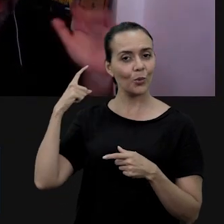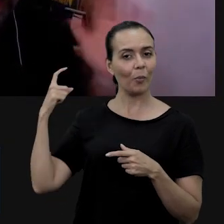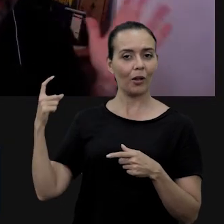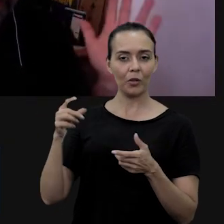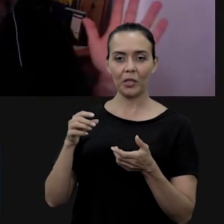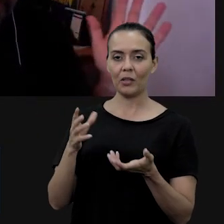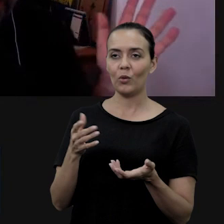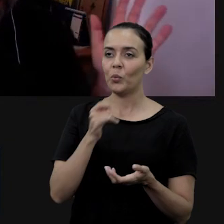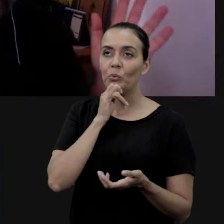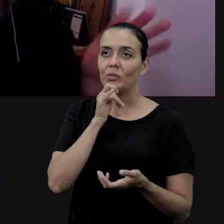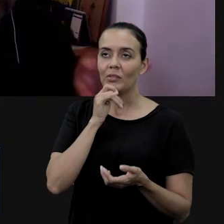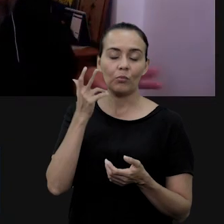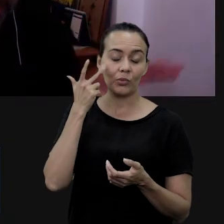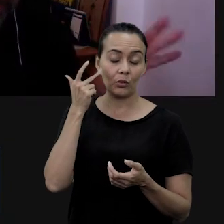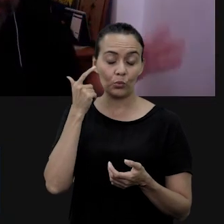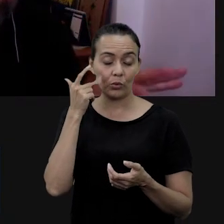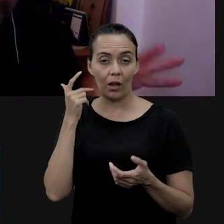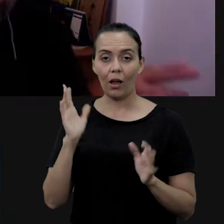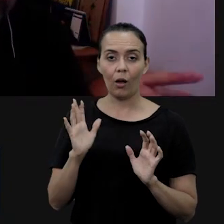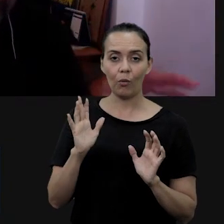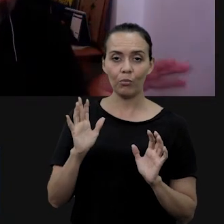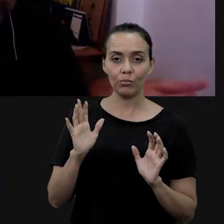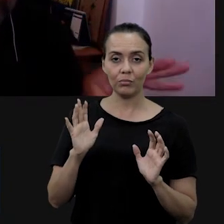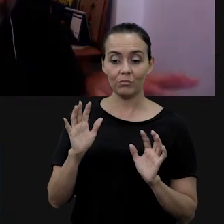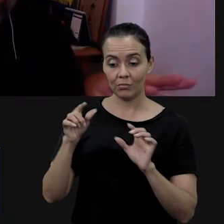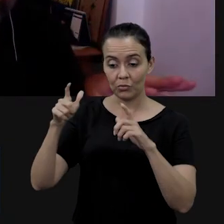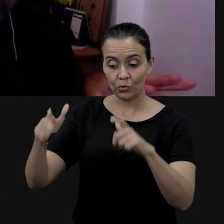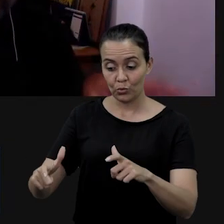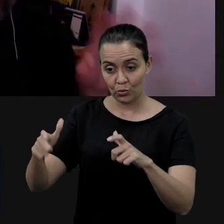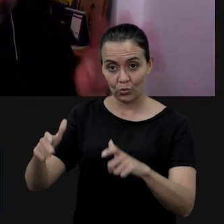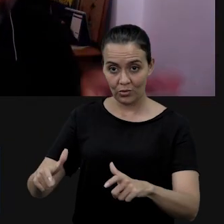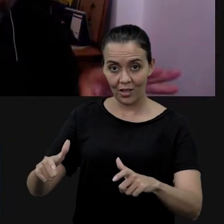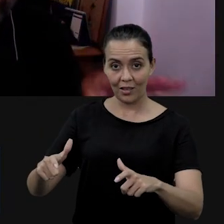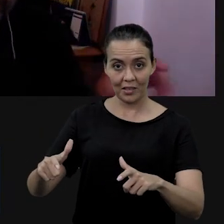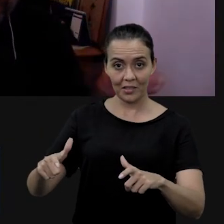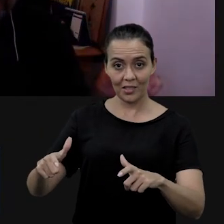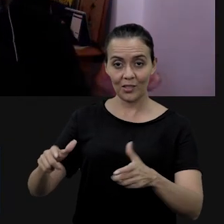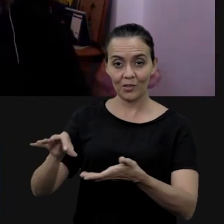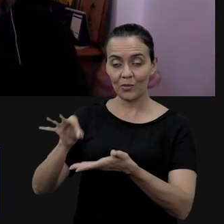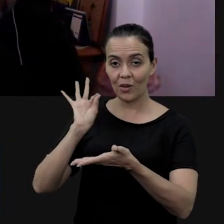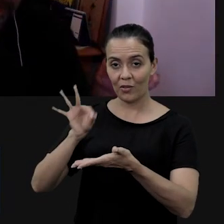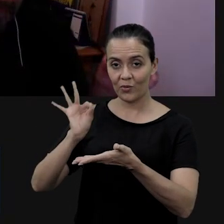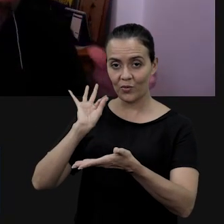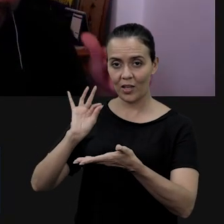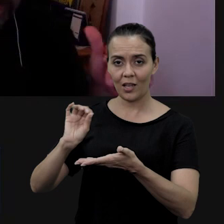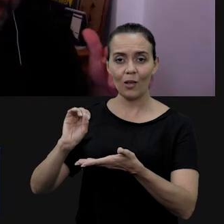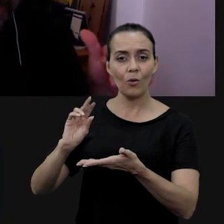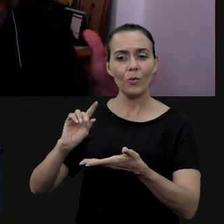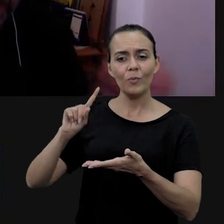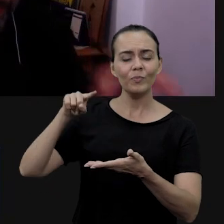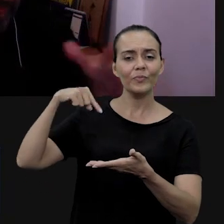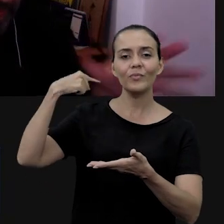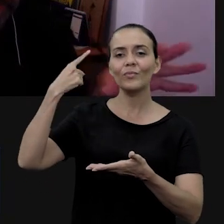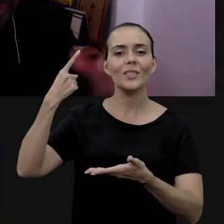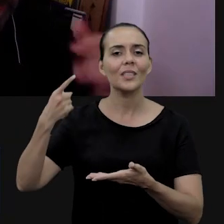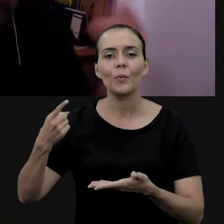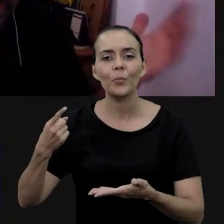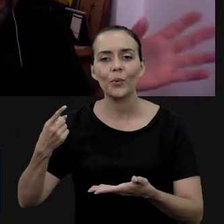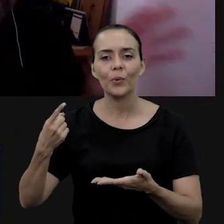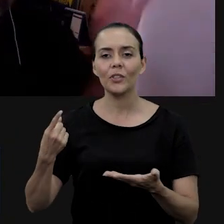que seja lá o que for, seja o natural que foi captado ali naquela locação, naquele momento, ou depois, na pós,